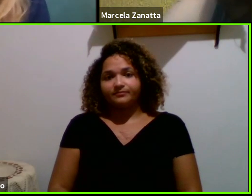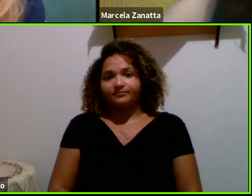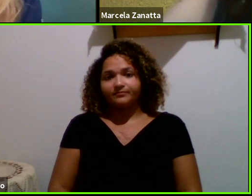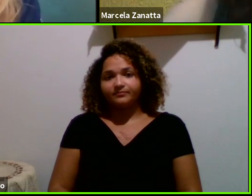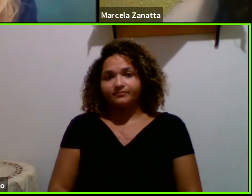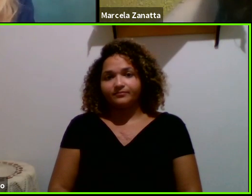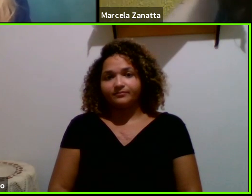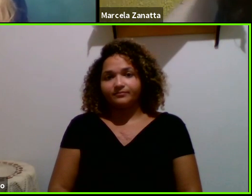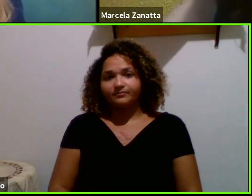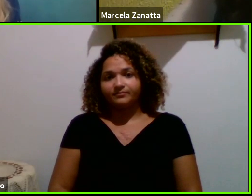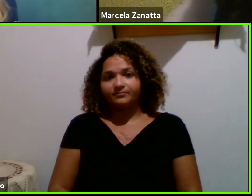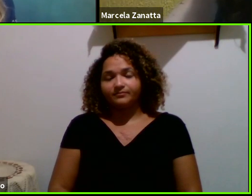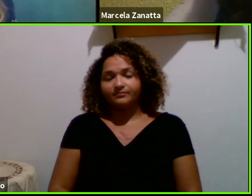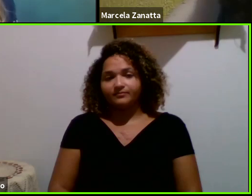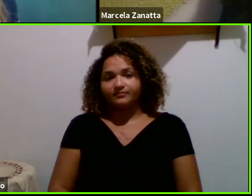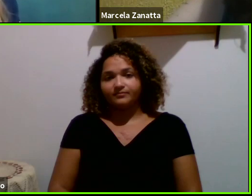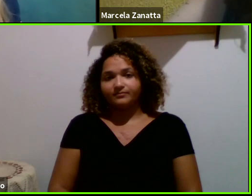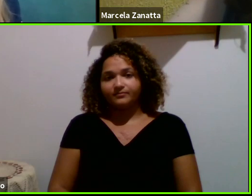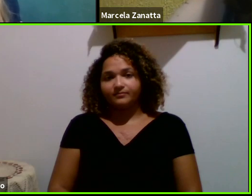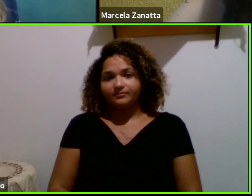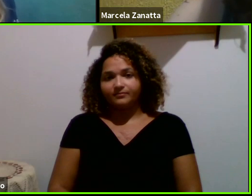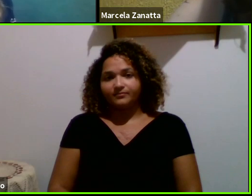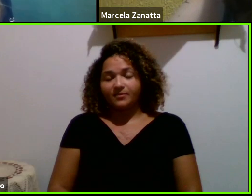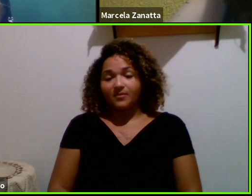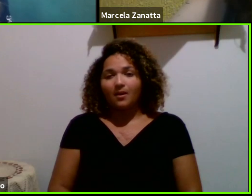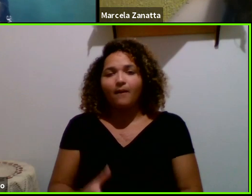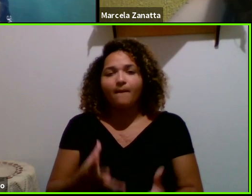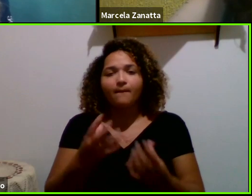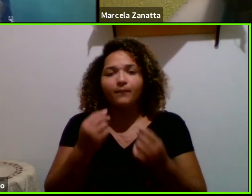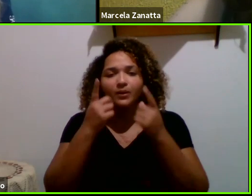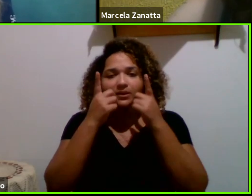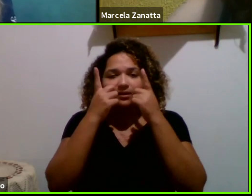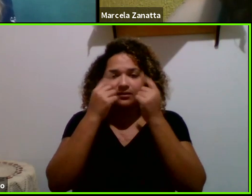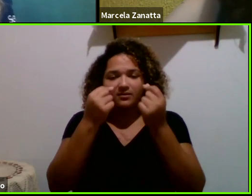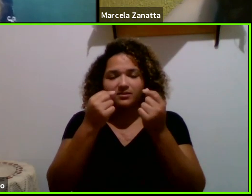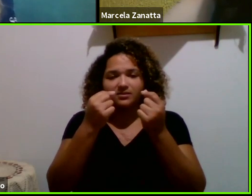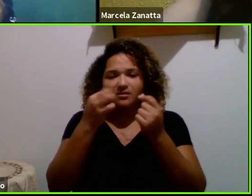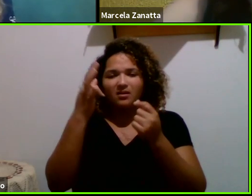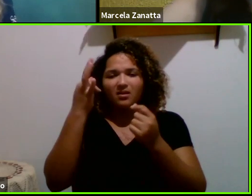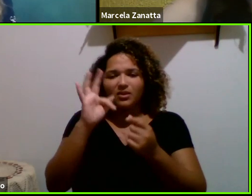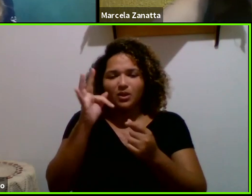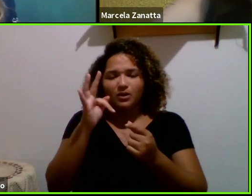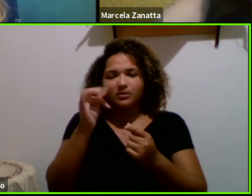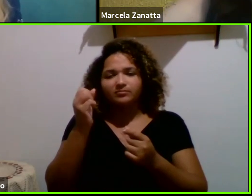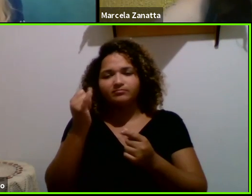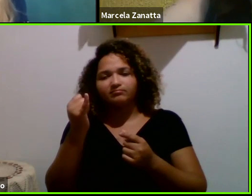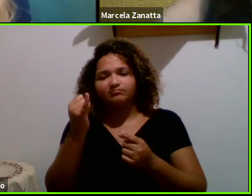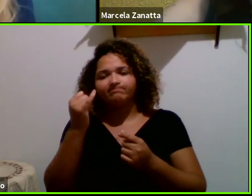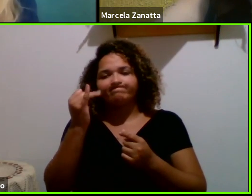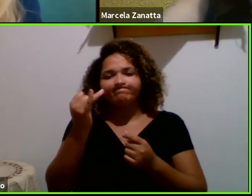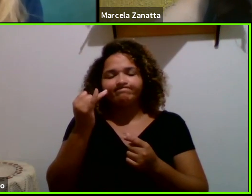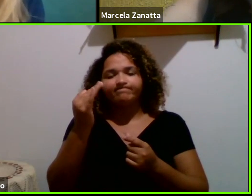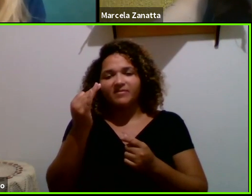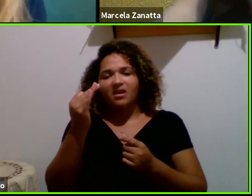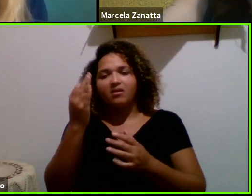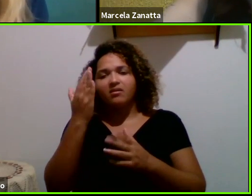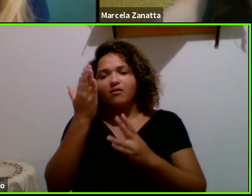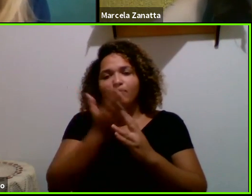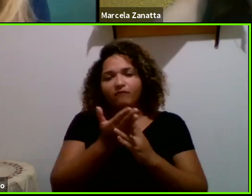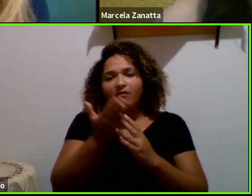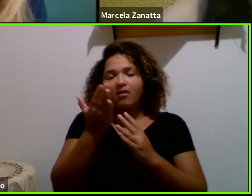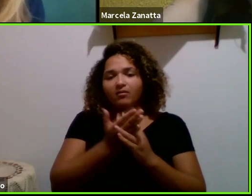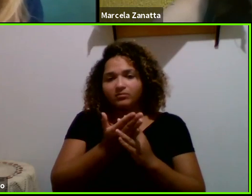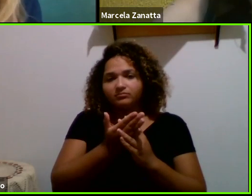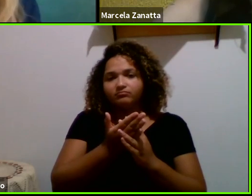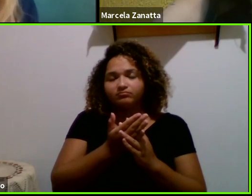contrações, eu gostaria que vocês prestassem muita atenção nas contrações, entendessem que existia um motivo para que ela